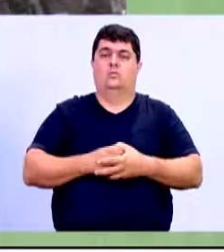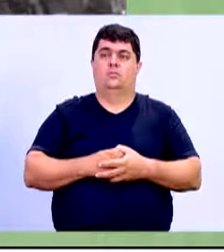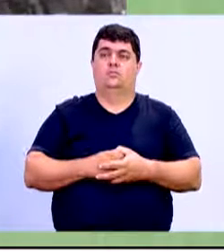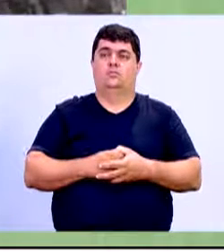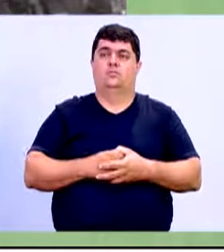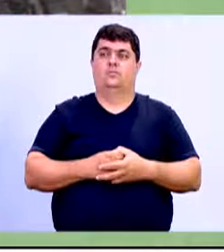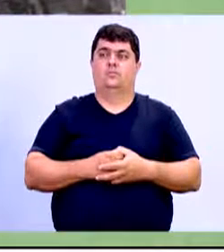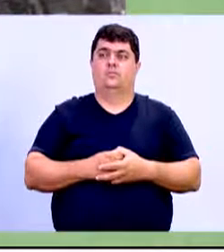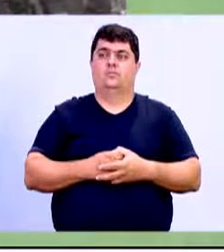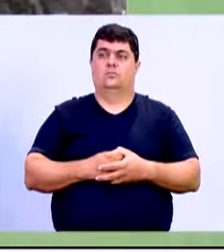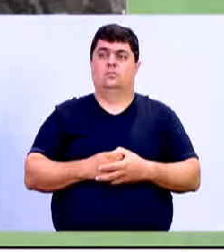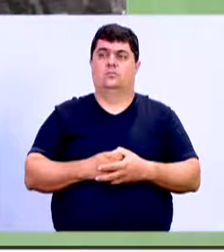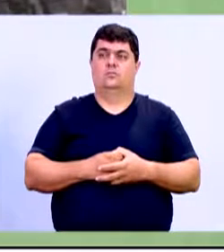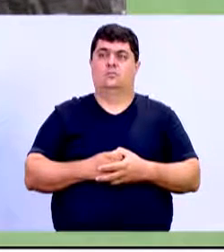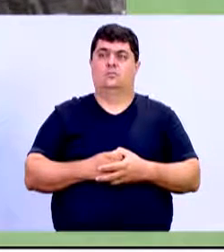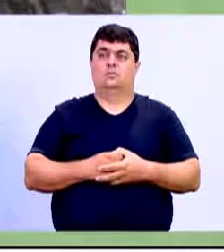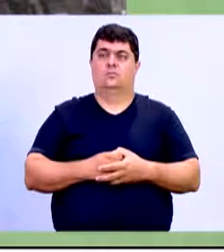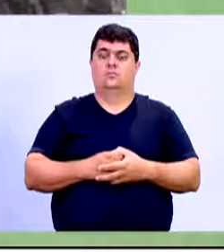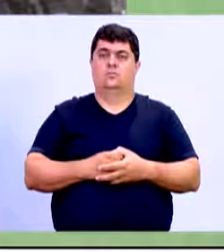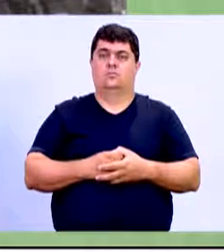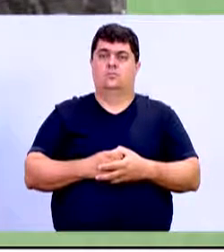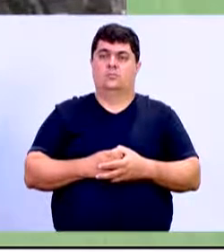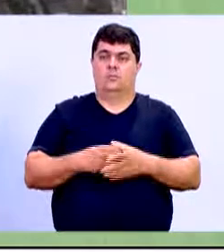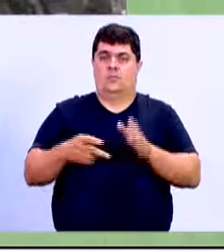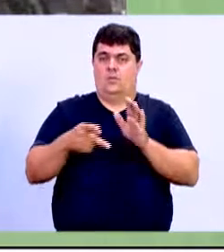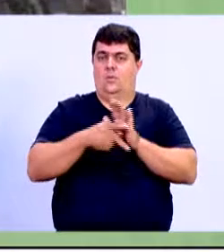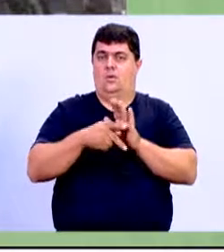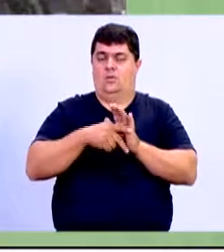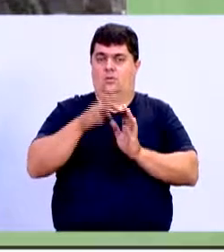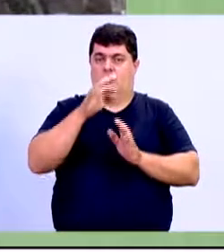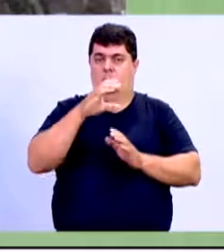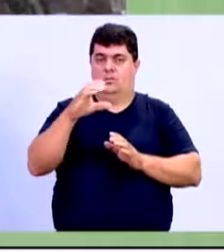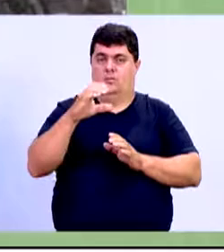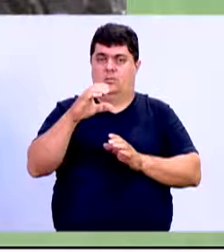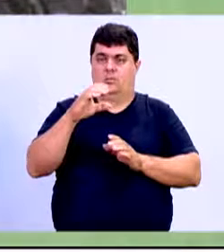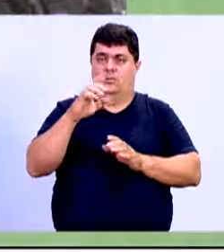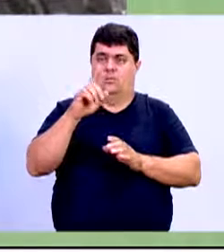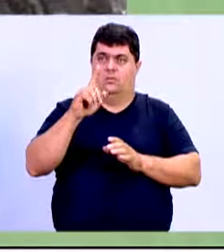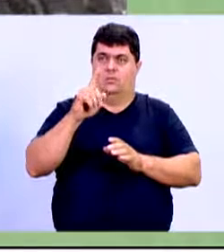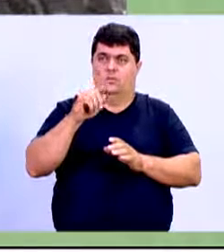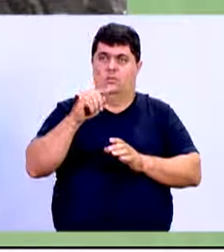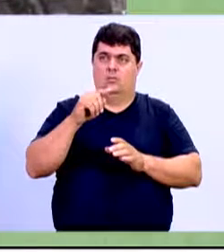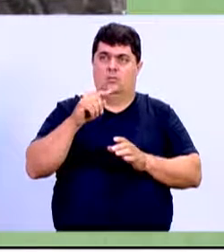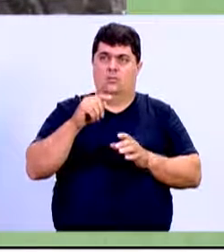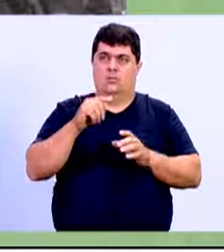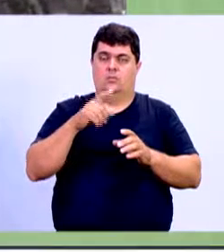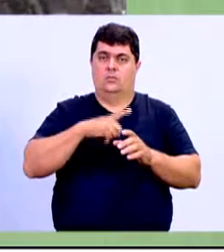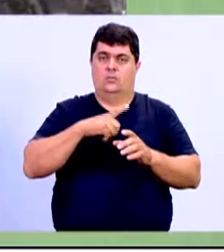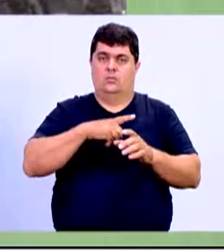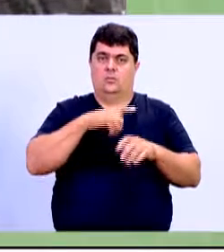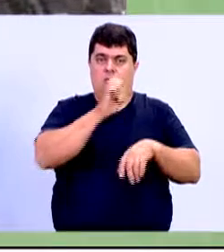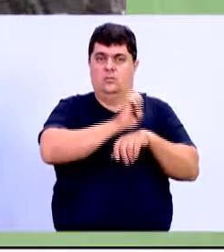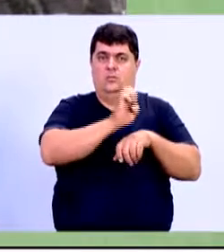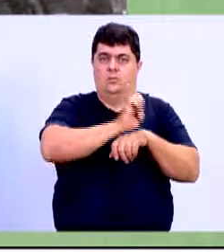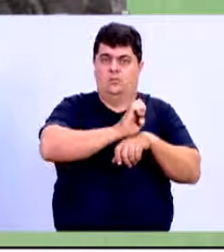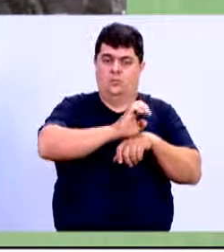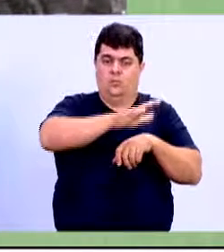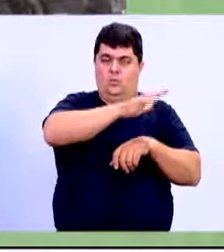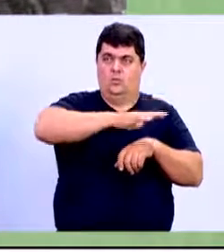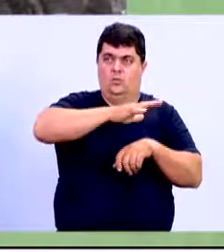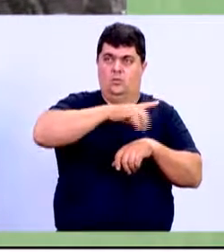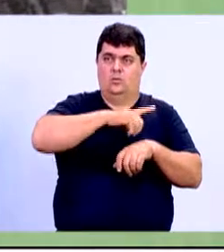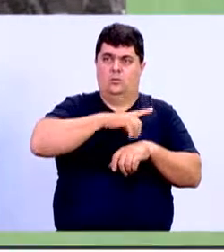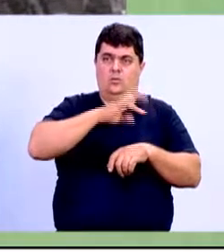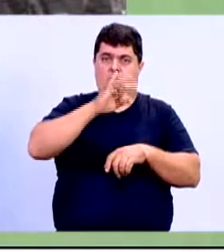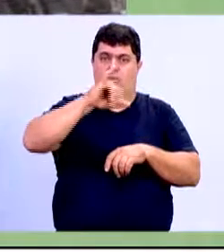município. Então, o Centro Administrativo do Estado fica posicionado aqui, o Tribunal de Justiça